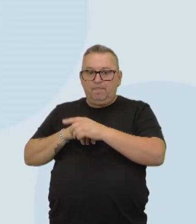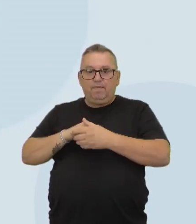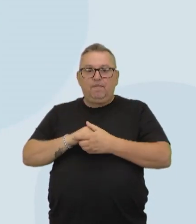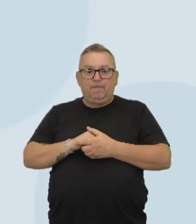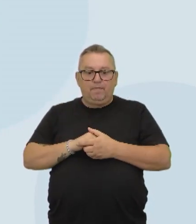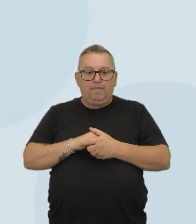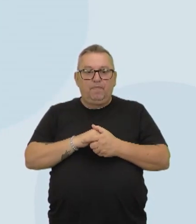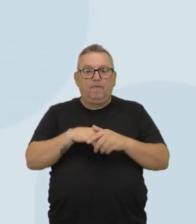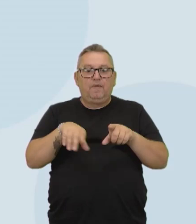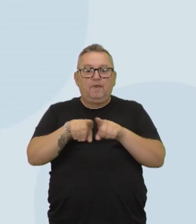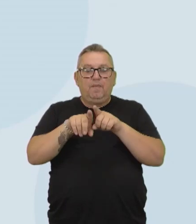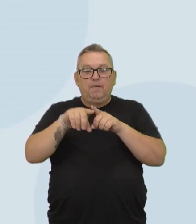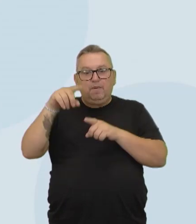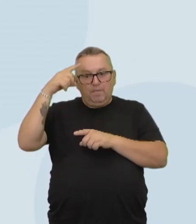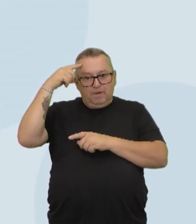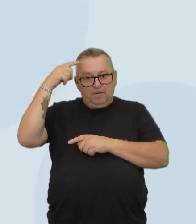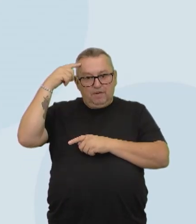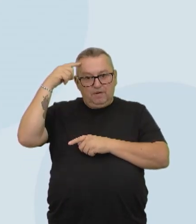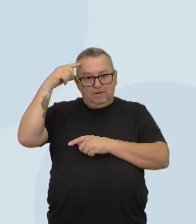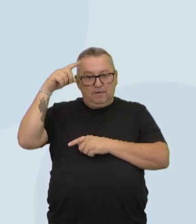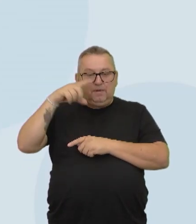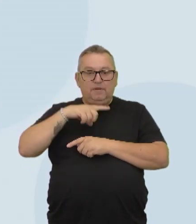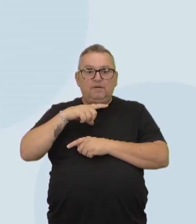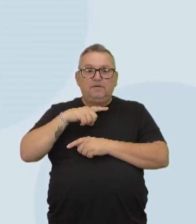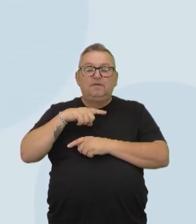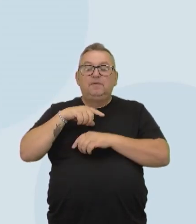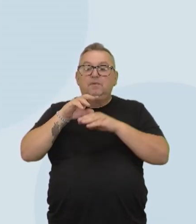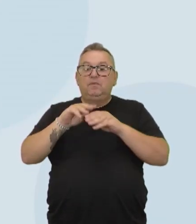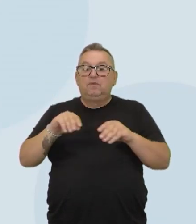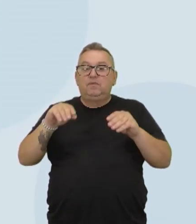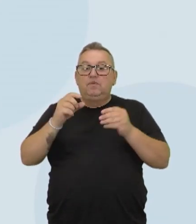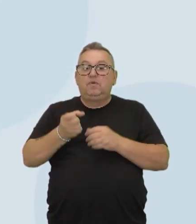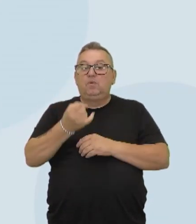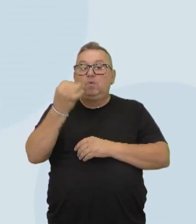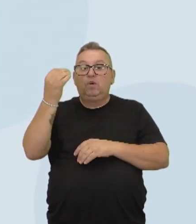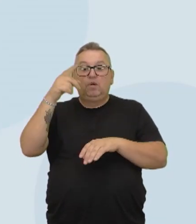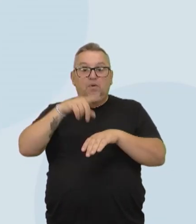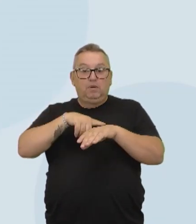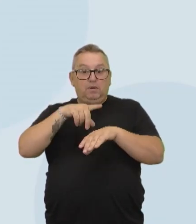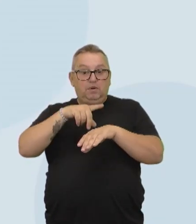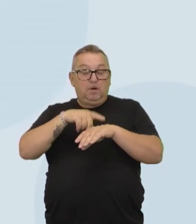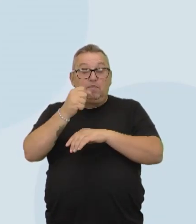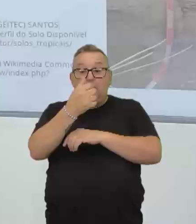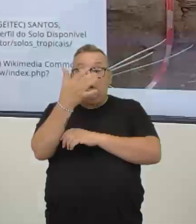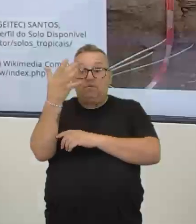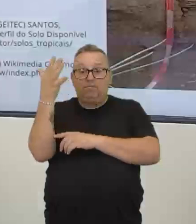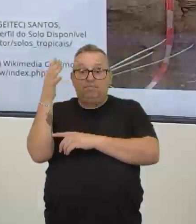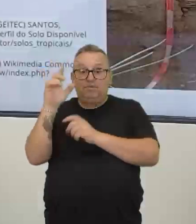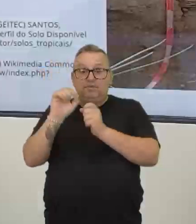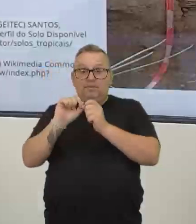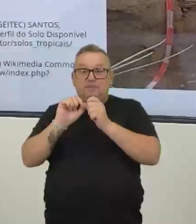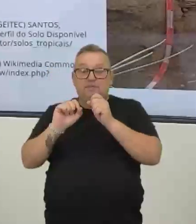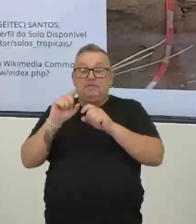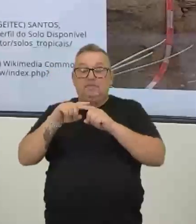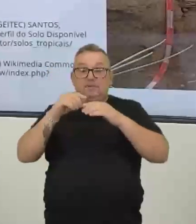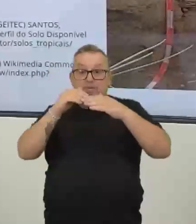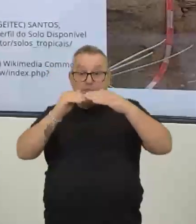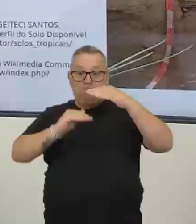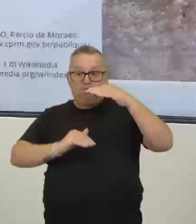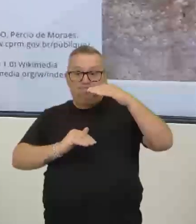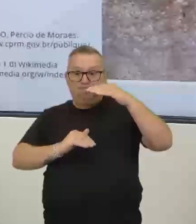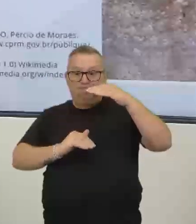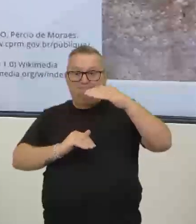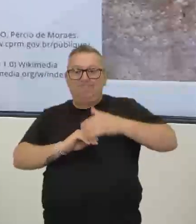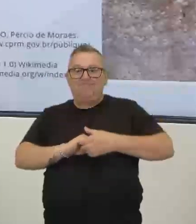formação, né? Então imagina esse tanto de solo aí, quanto tempo a natureza levou para formar esse perfil aí,